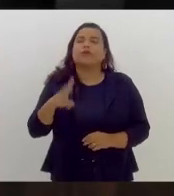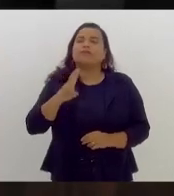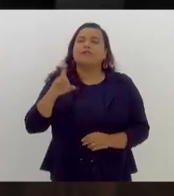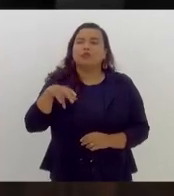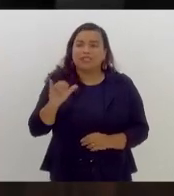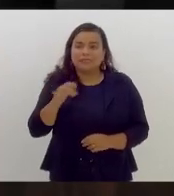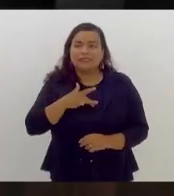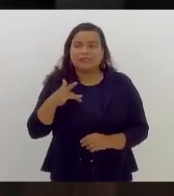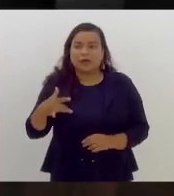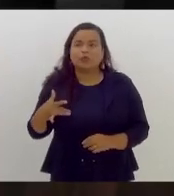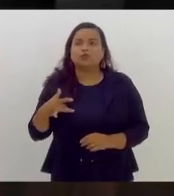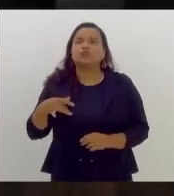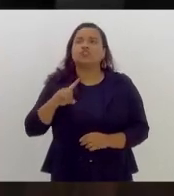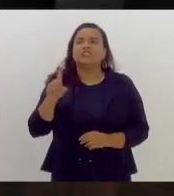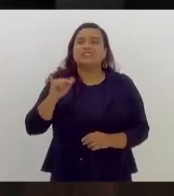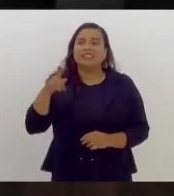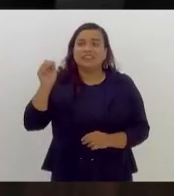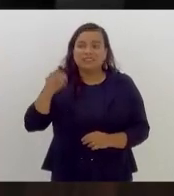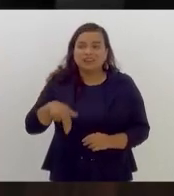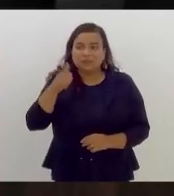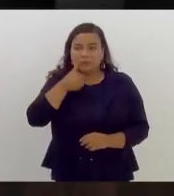da Saúde, deputada Zeidan.